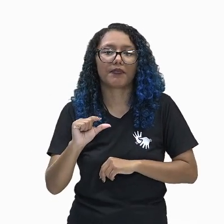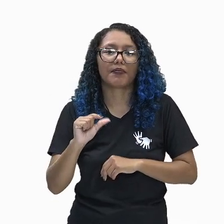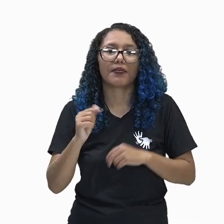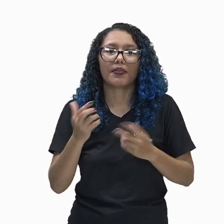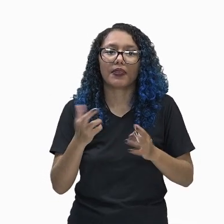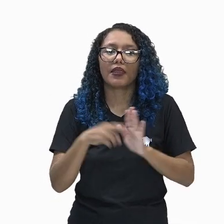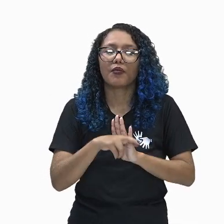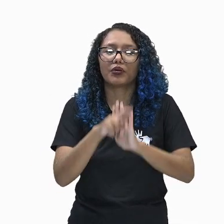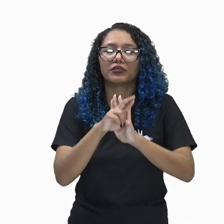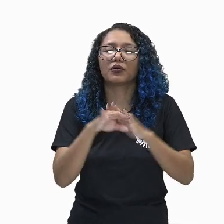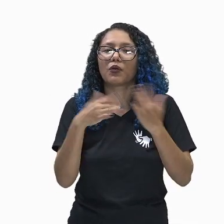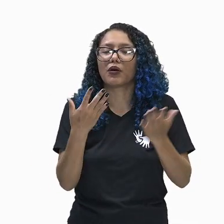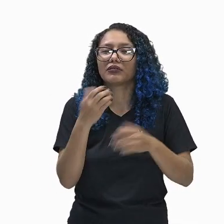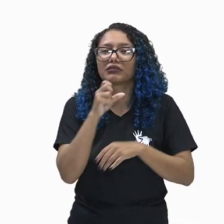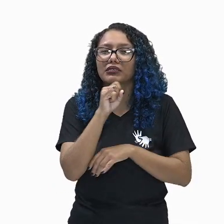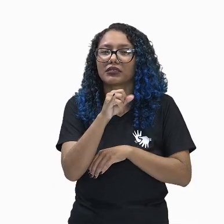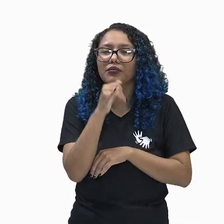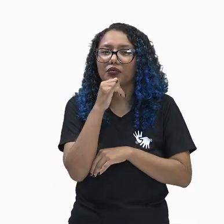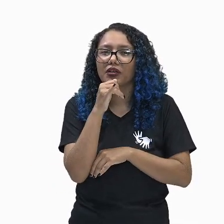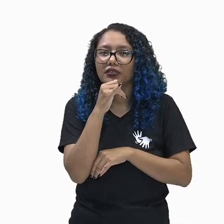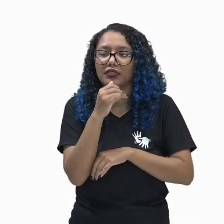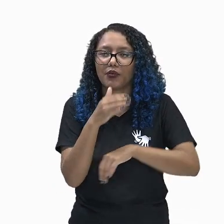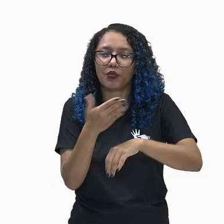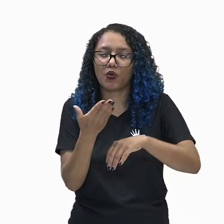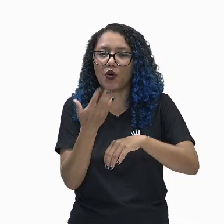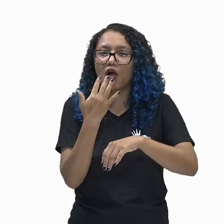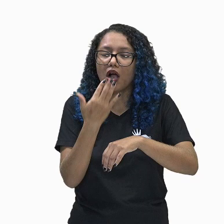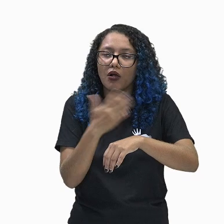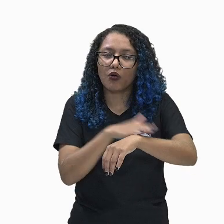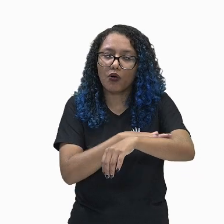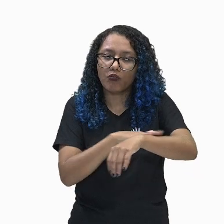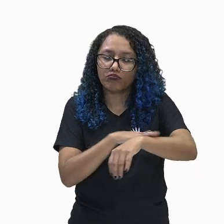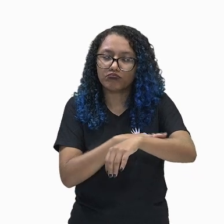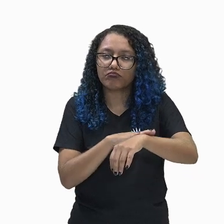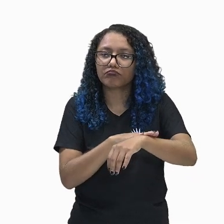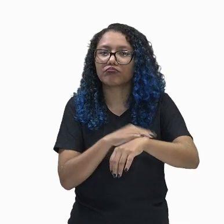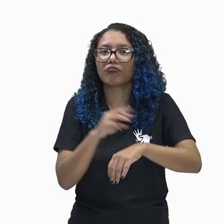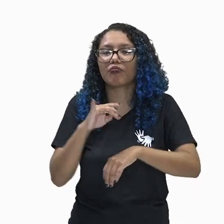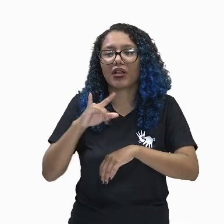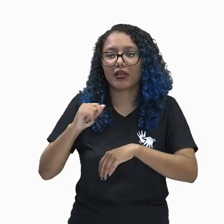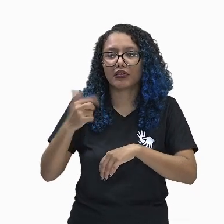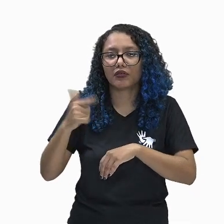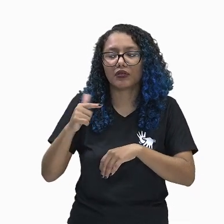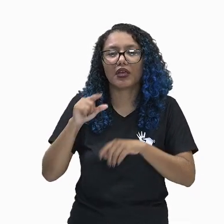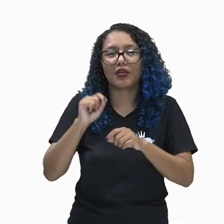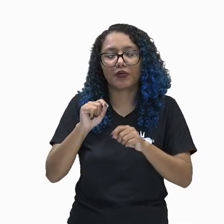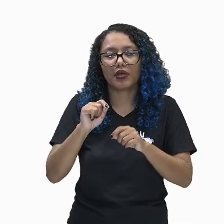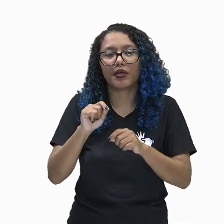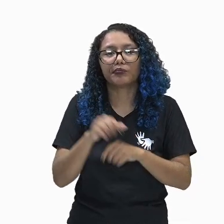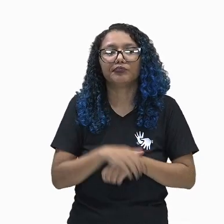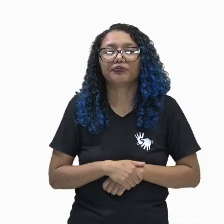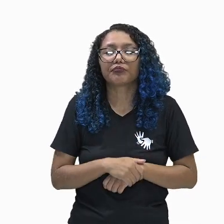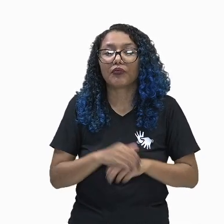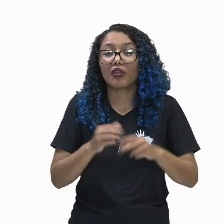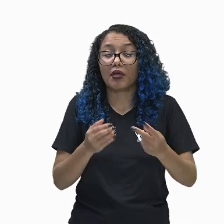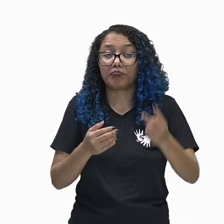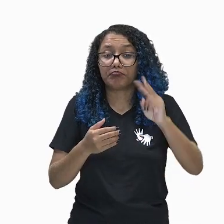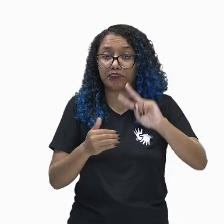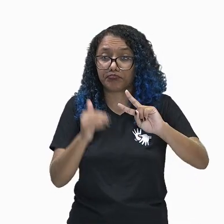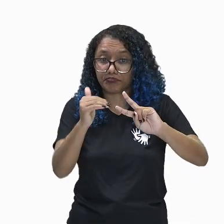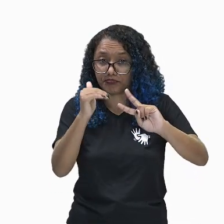indivíduo quando ele for albino, ele vai ser um homozigoto recessivo, ou seja, azinho-azinho,